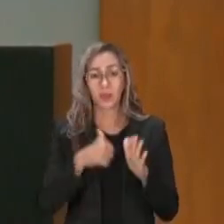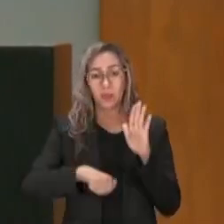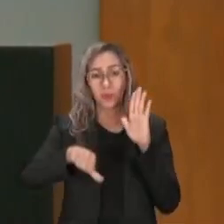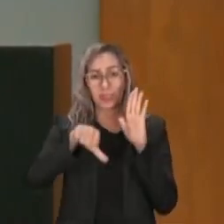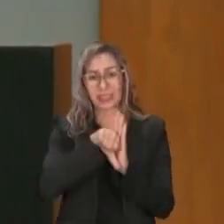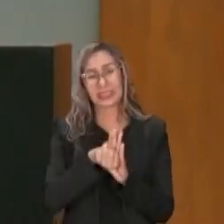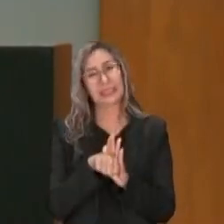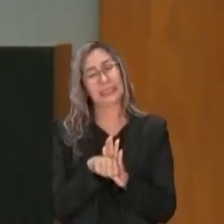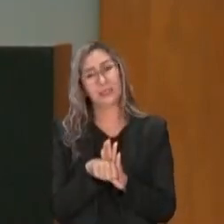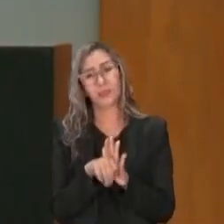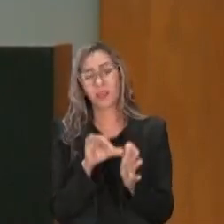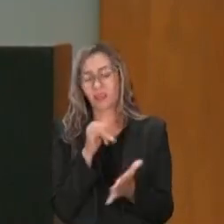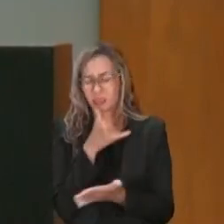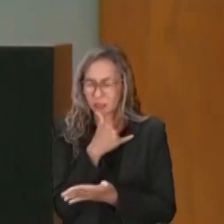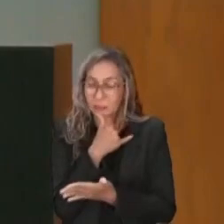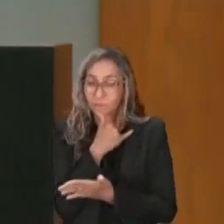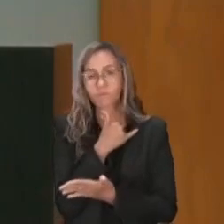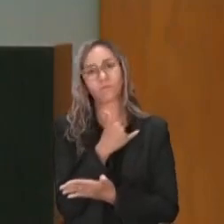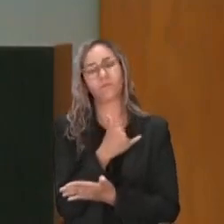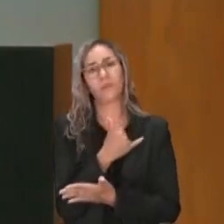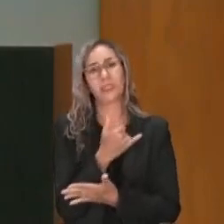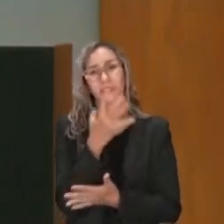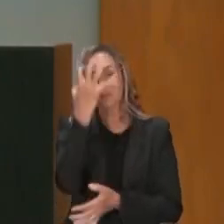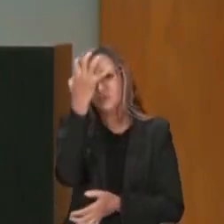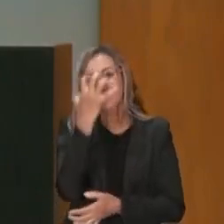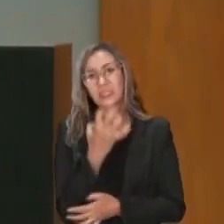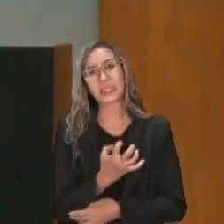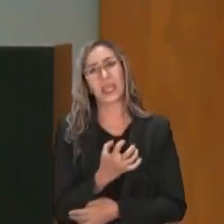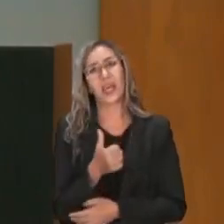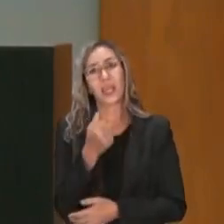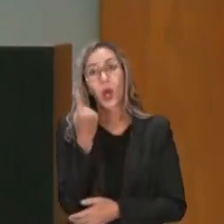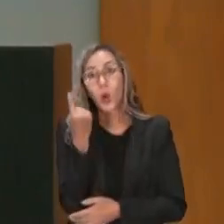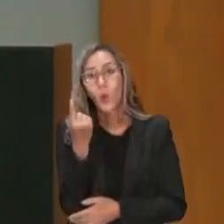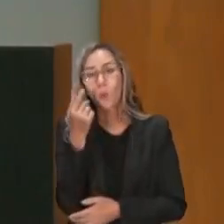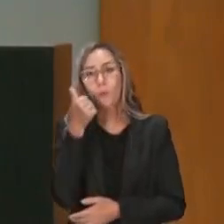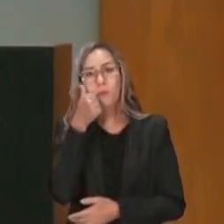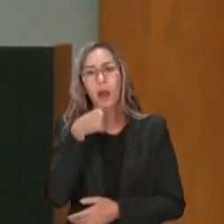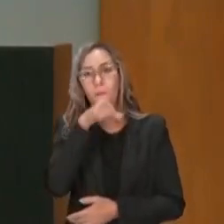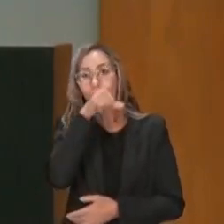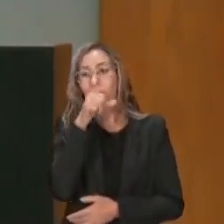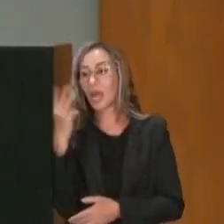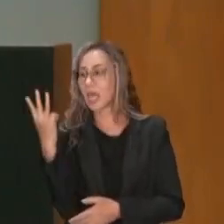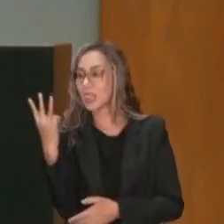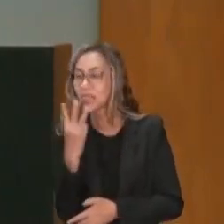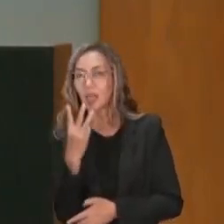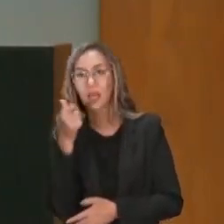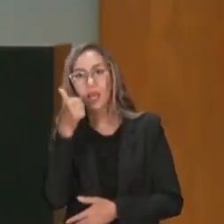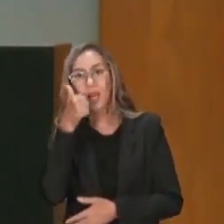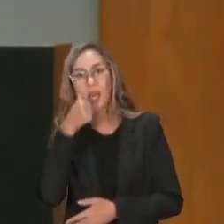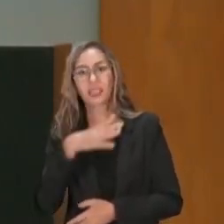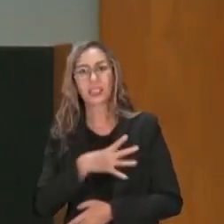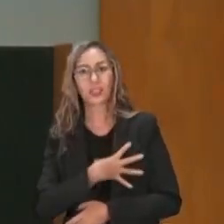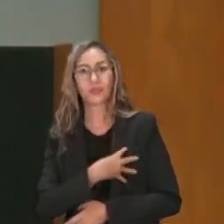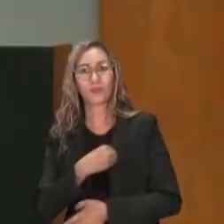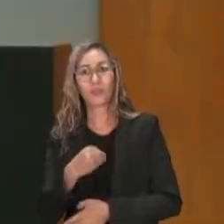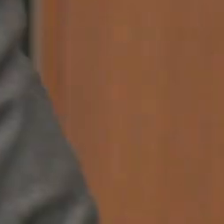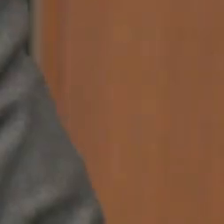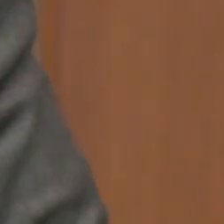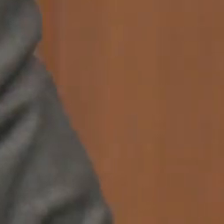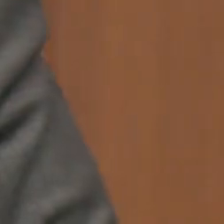tão monstruosa quanto esta. Uma mãe, três filhas, sendo